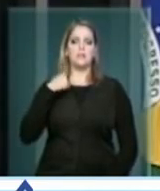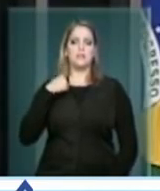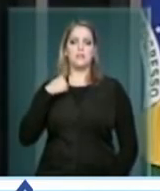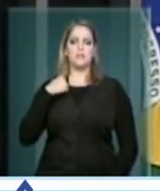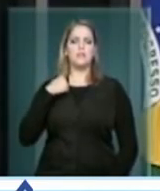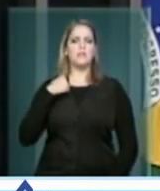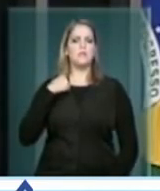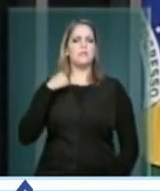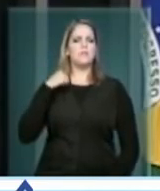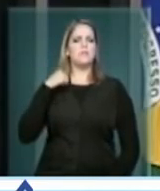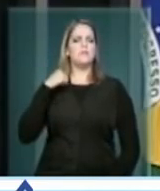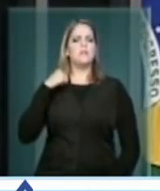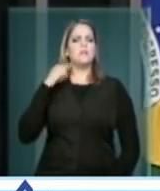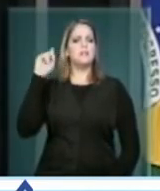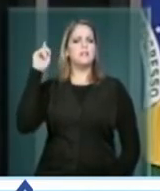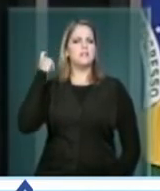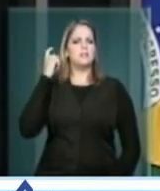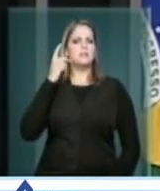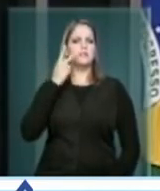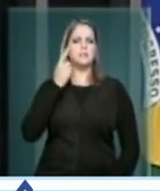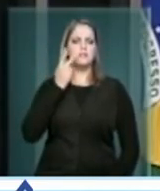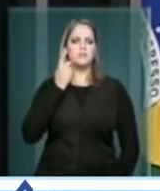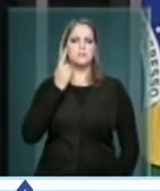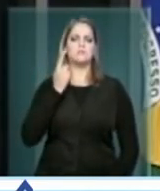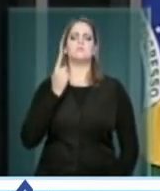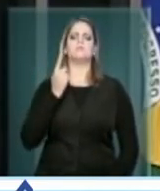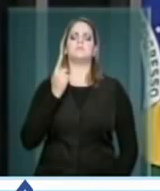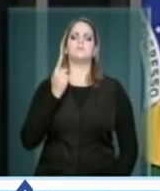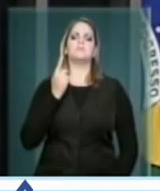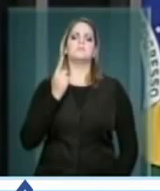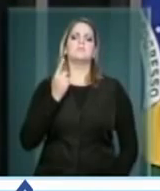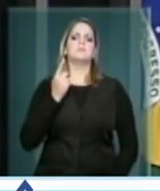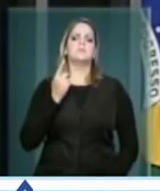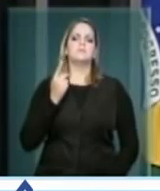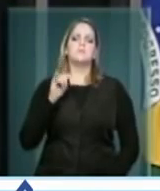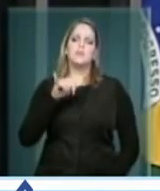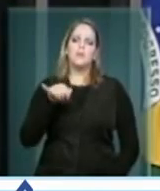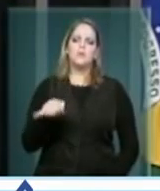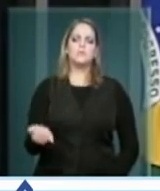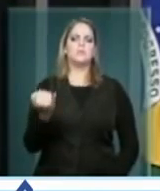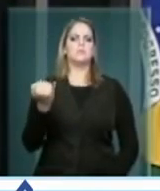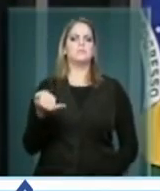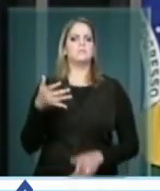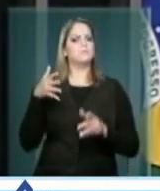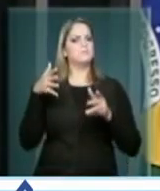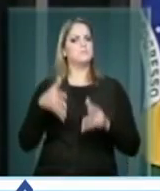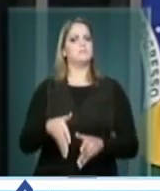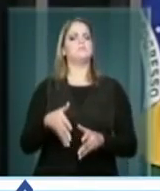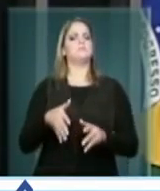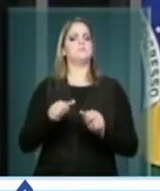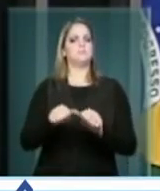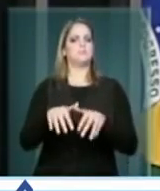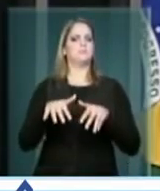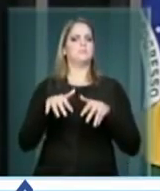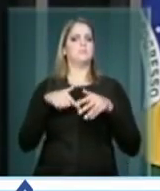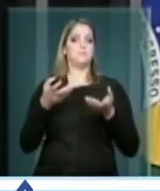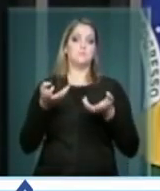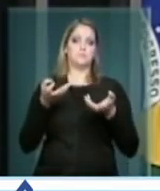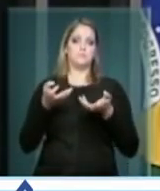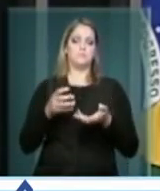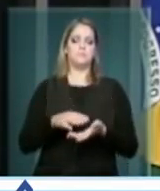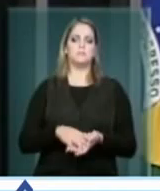há poucos instantes, a fim de que tivesse o privilégio de participar dessa solenidade, não foi apenas para